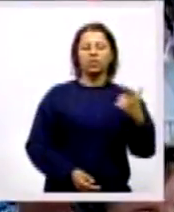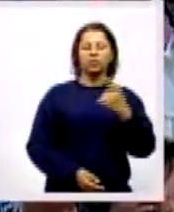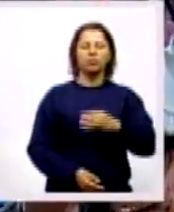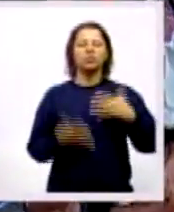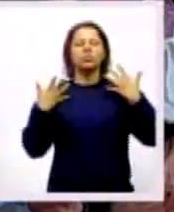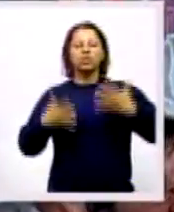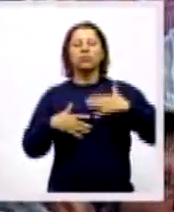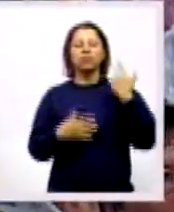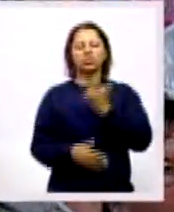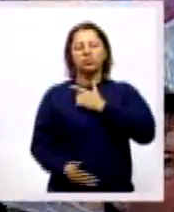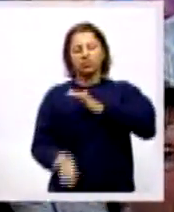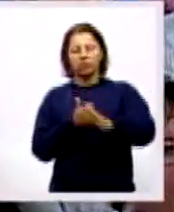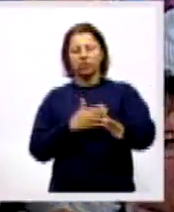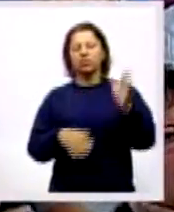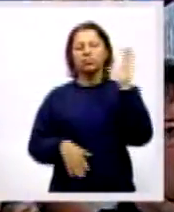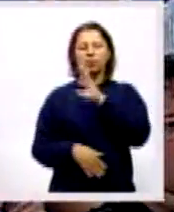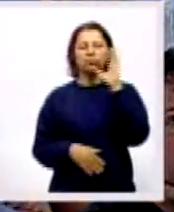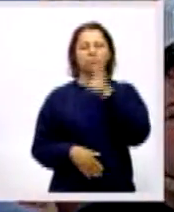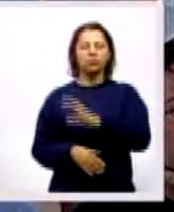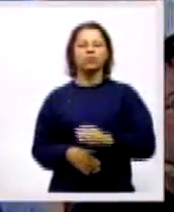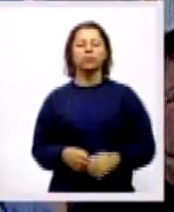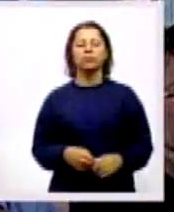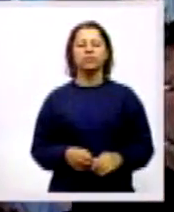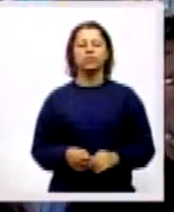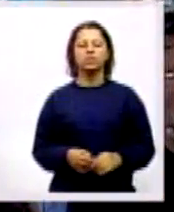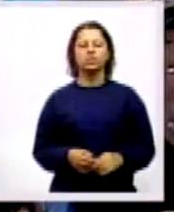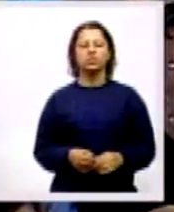sabor, nós vamos embora logo.